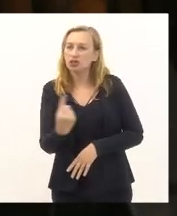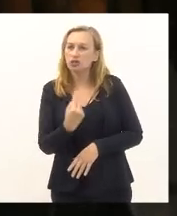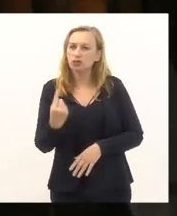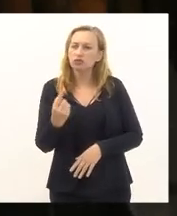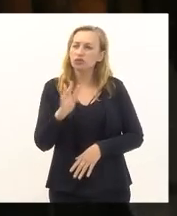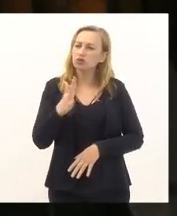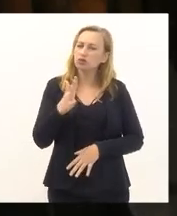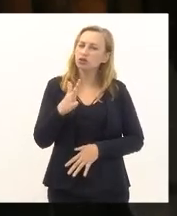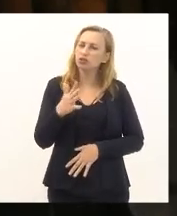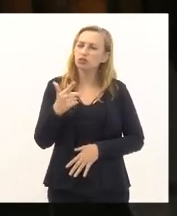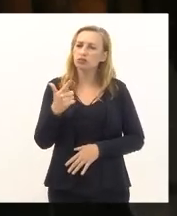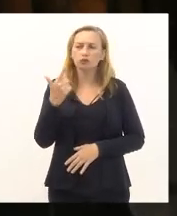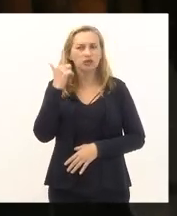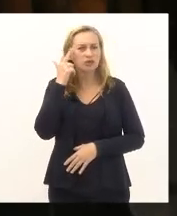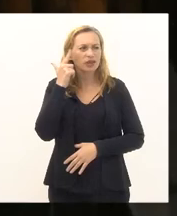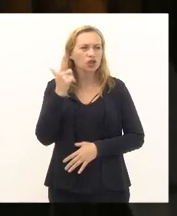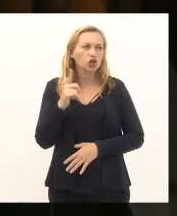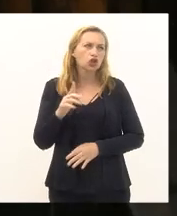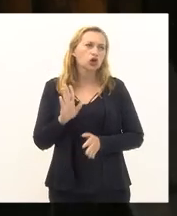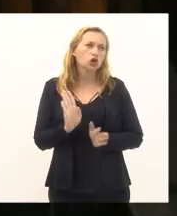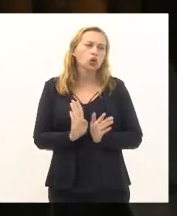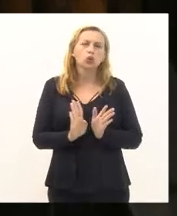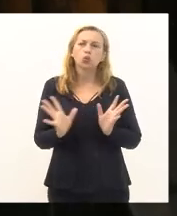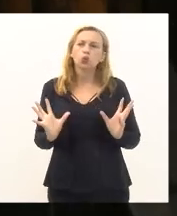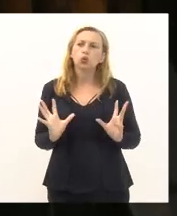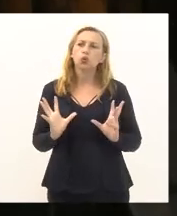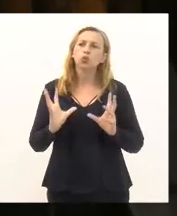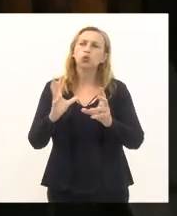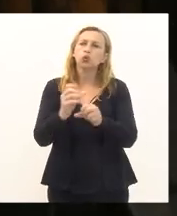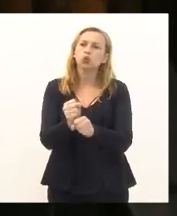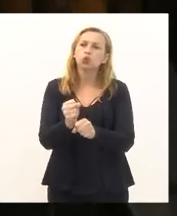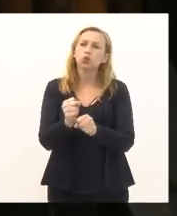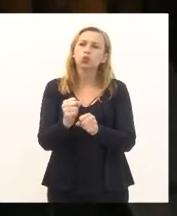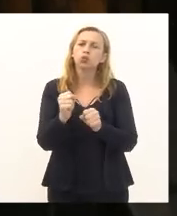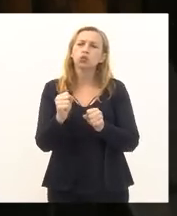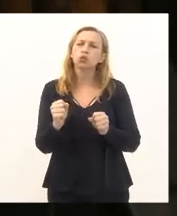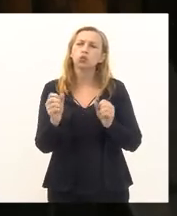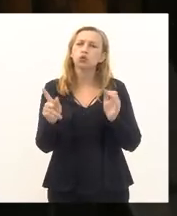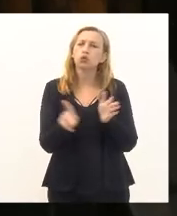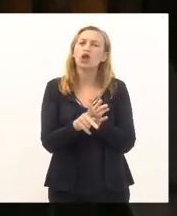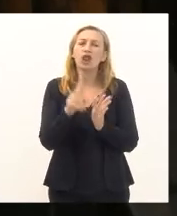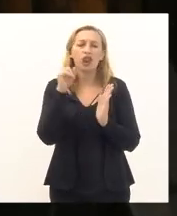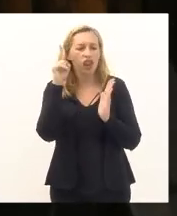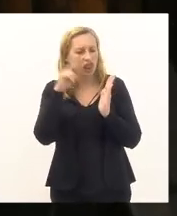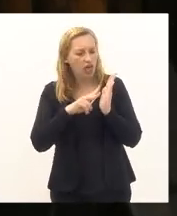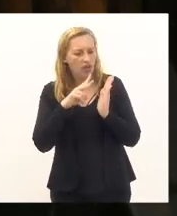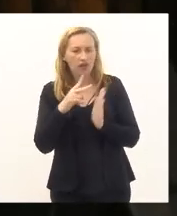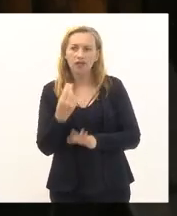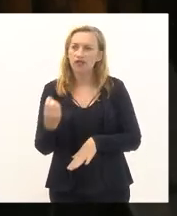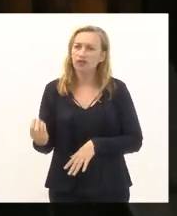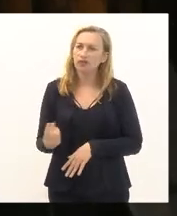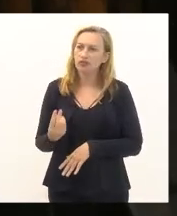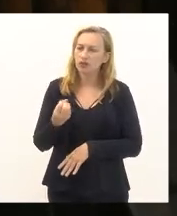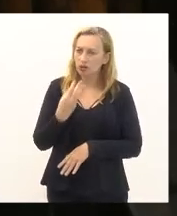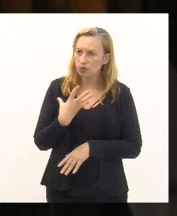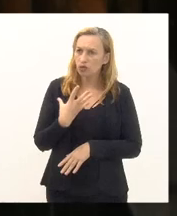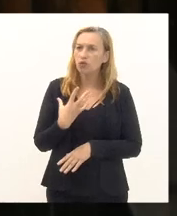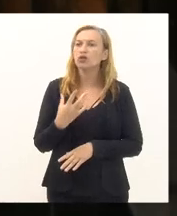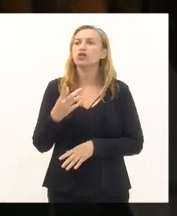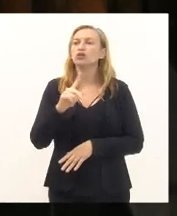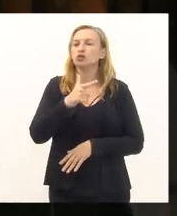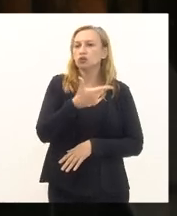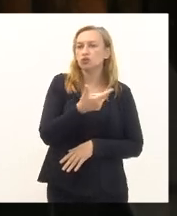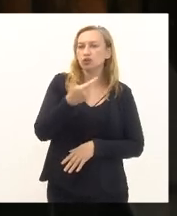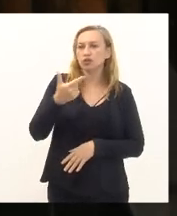estimativa é que o custo com o conjunto desse projeto Ler para Valer vai ultrapassar os